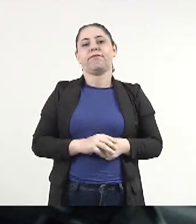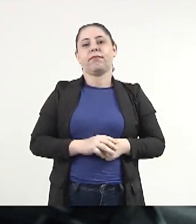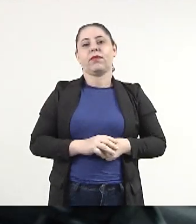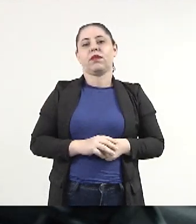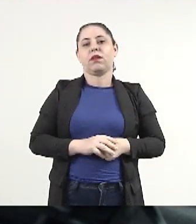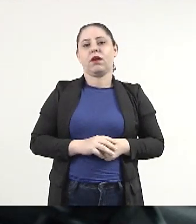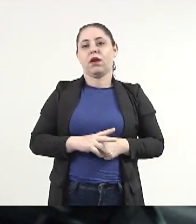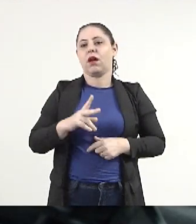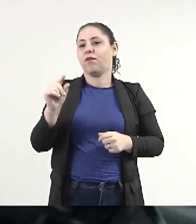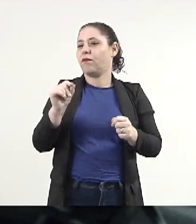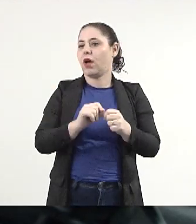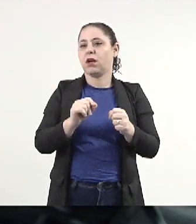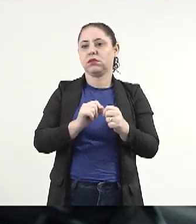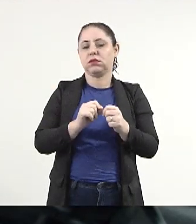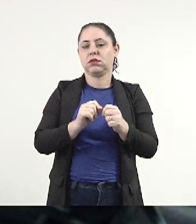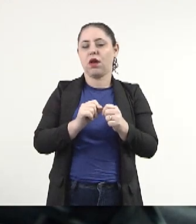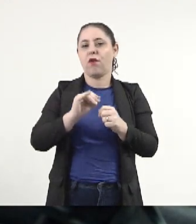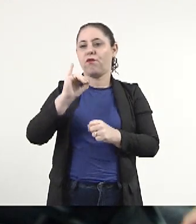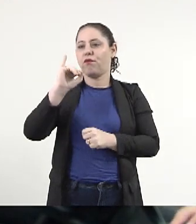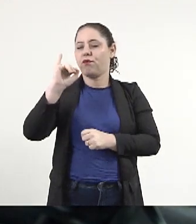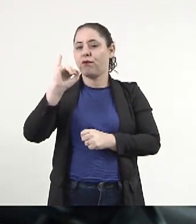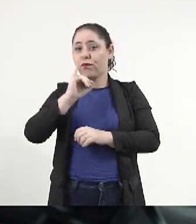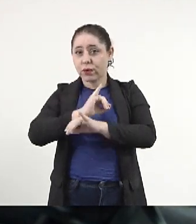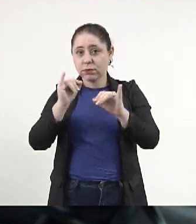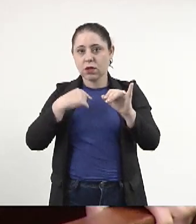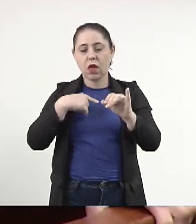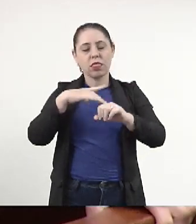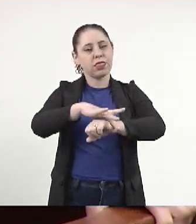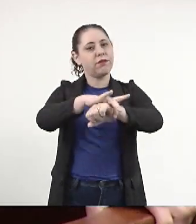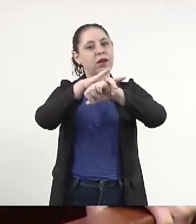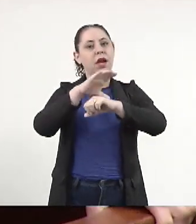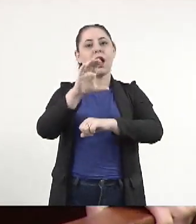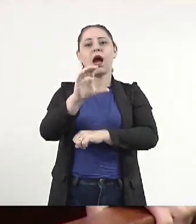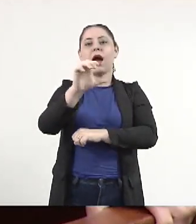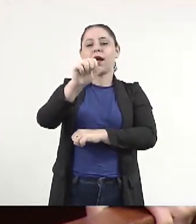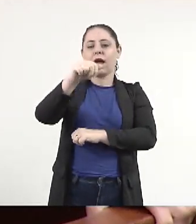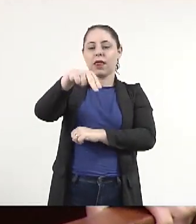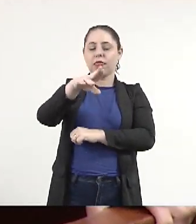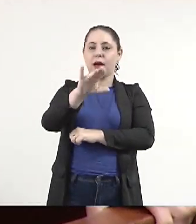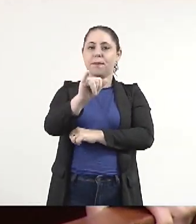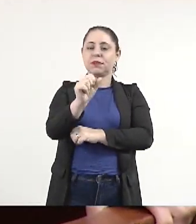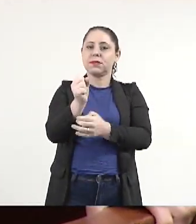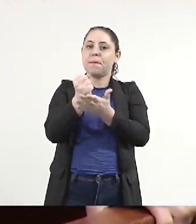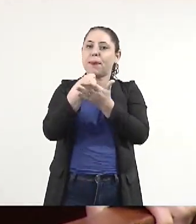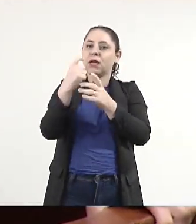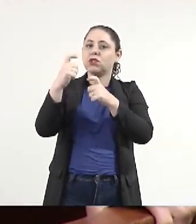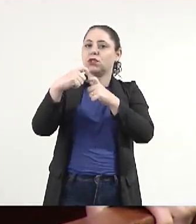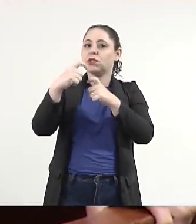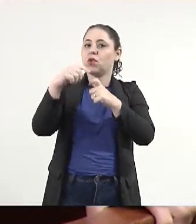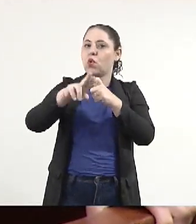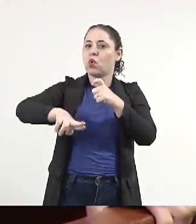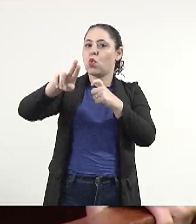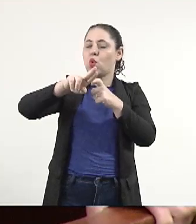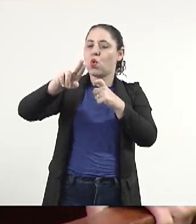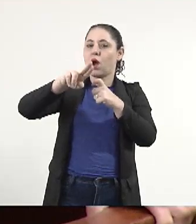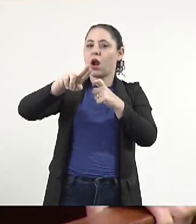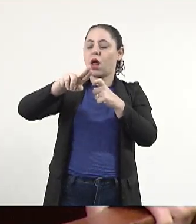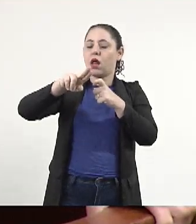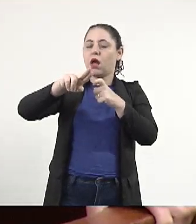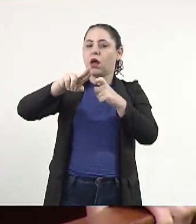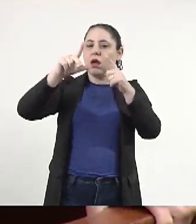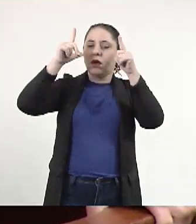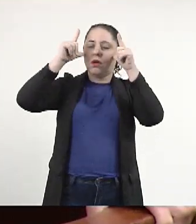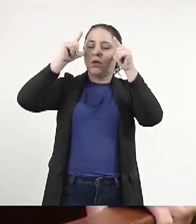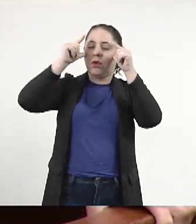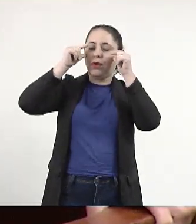e deturpa essa informação. Eu defendo a cannabis medicinal, que está sendo uma redenção na vida